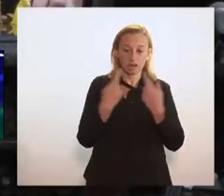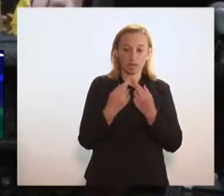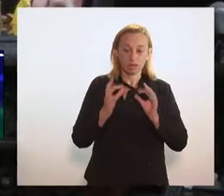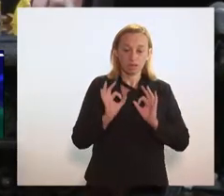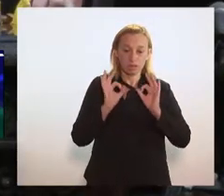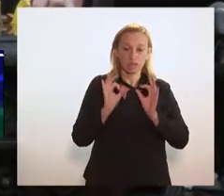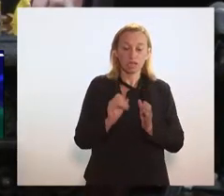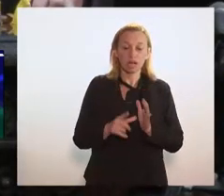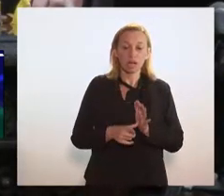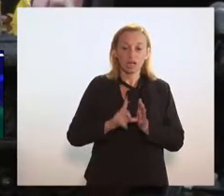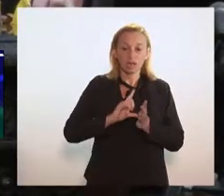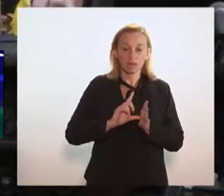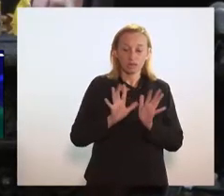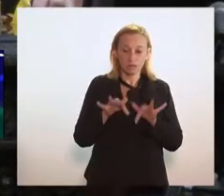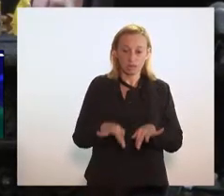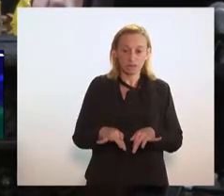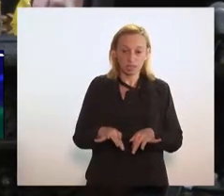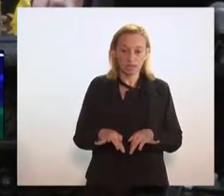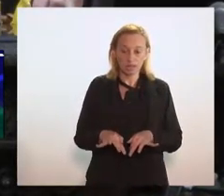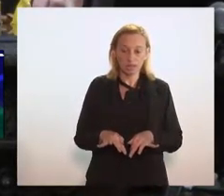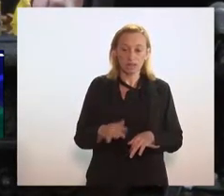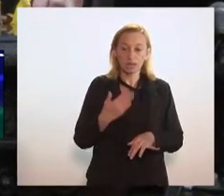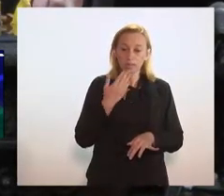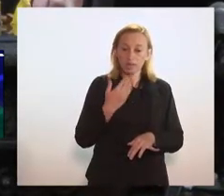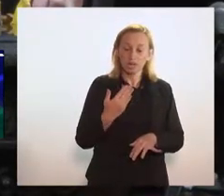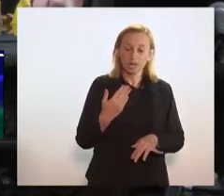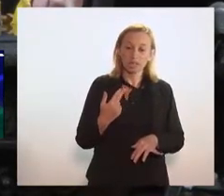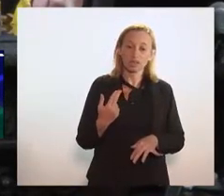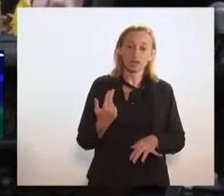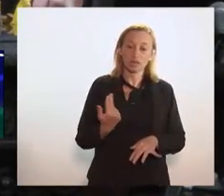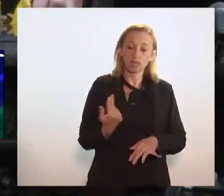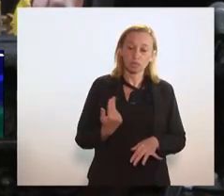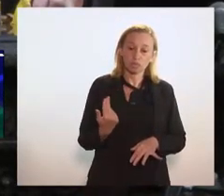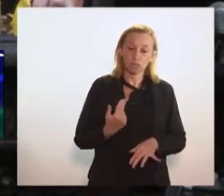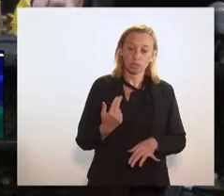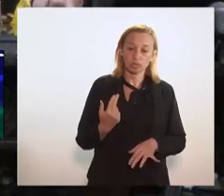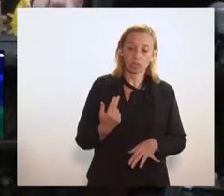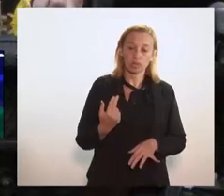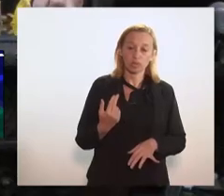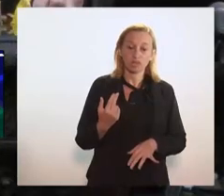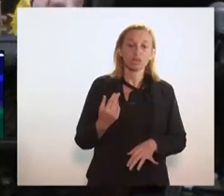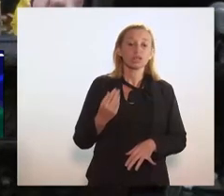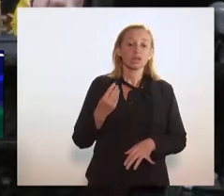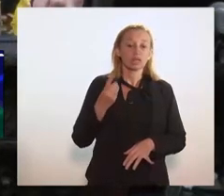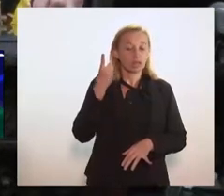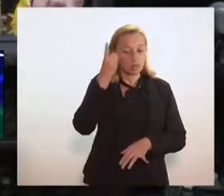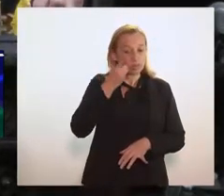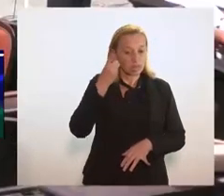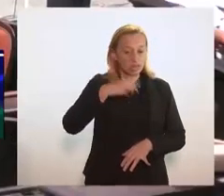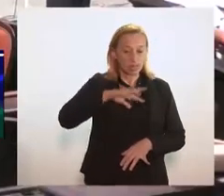encerrar os trabalhos, acolher coautoria no projeto da deputada Marta e Valdec.